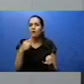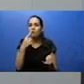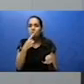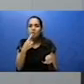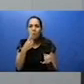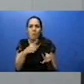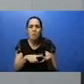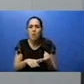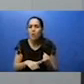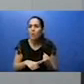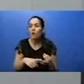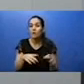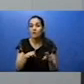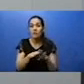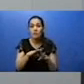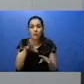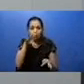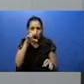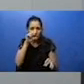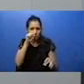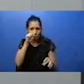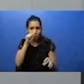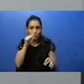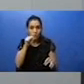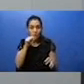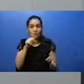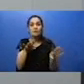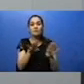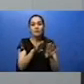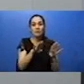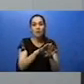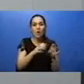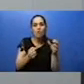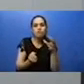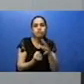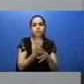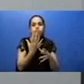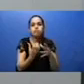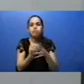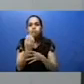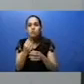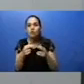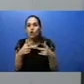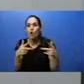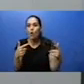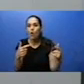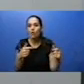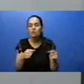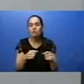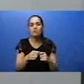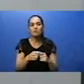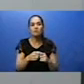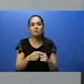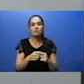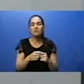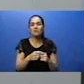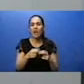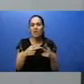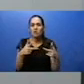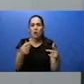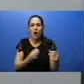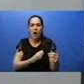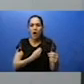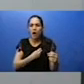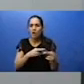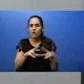odor característico. E também no surgimento de novas substâncias, que são diferentes das substâncias